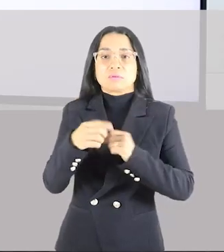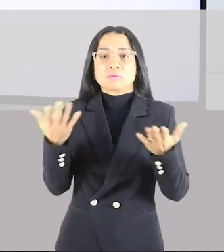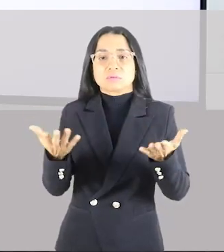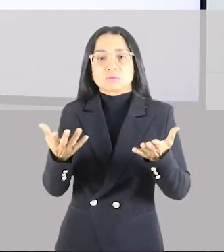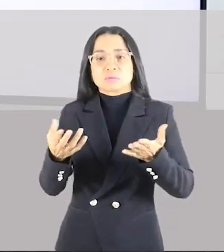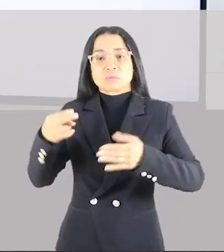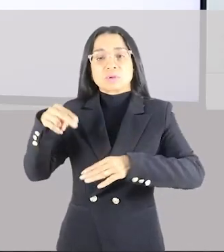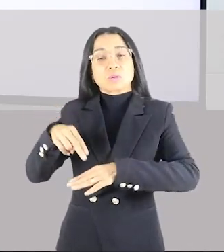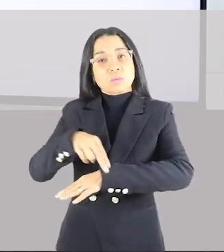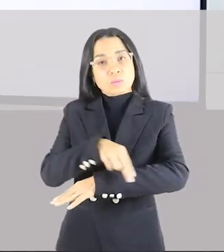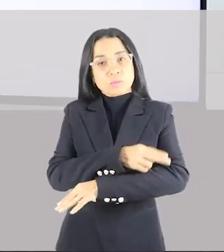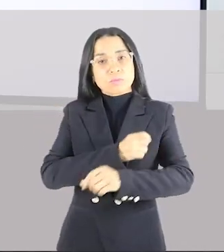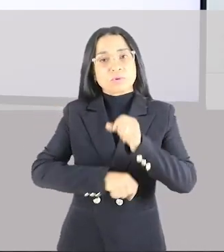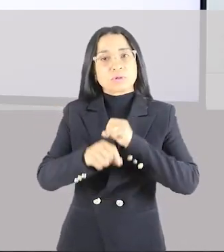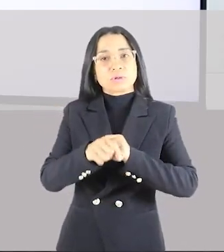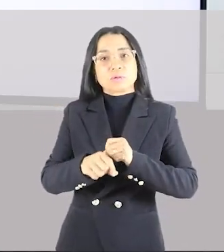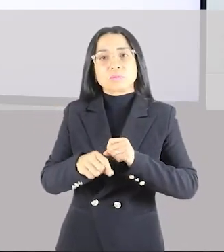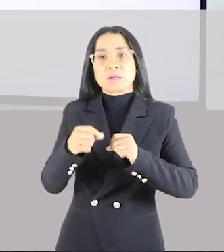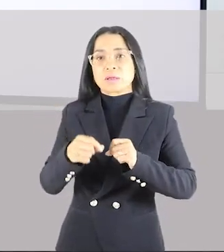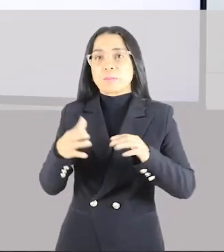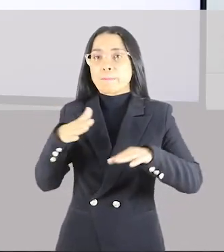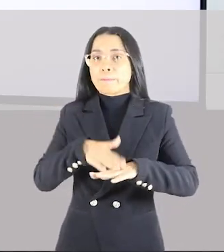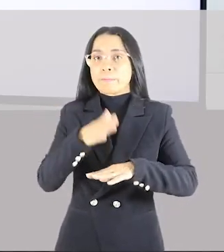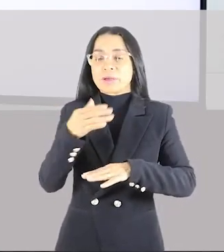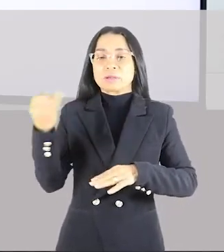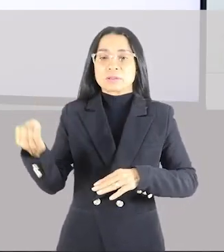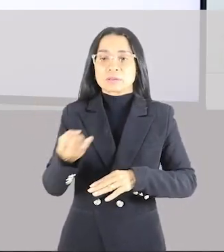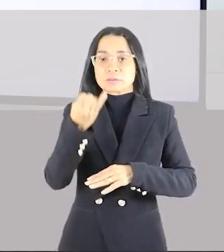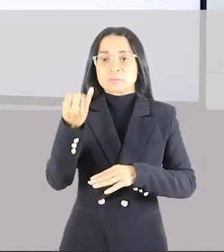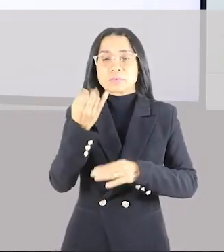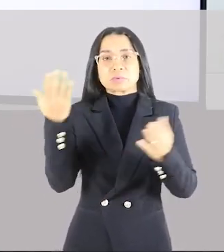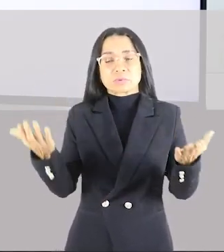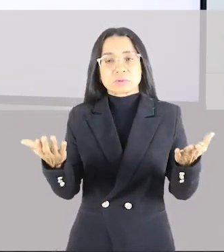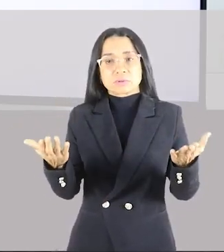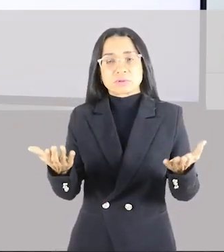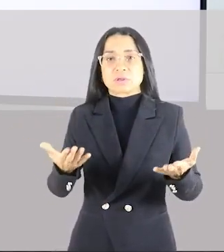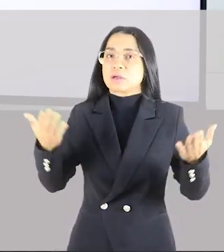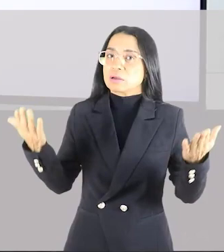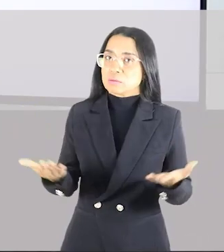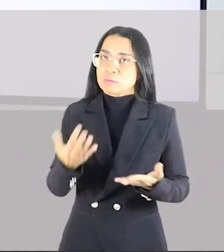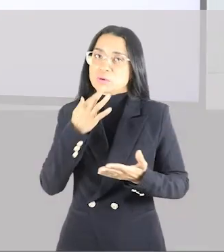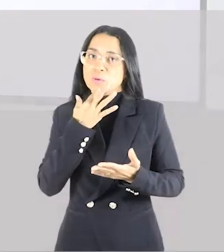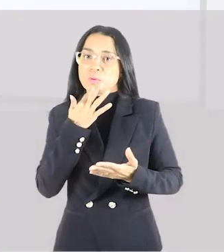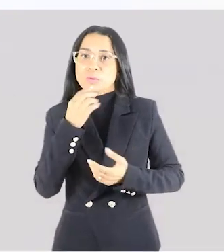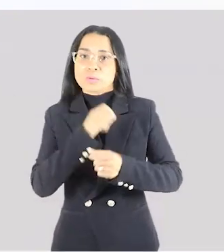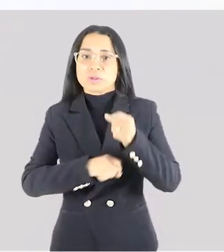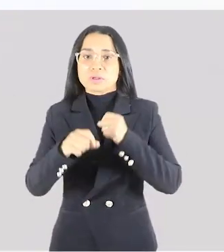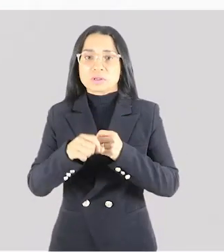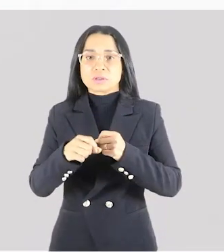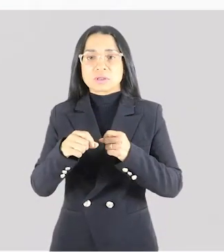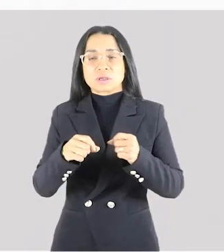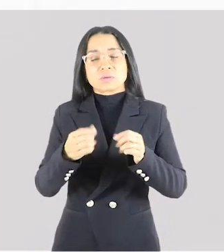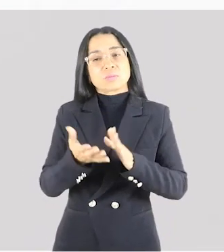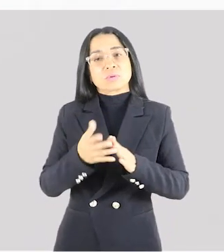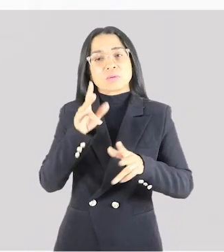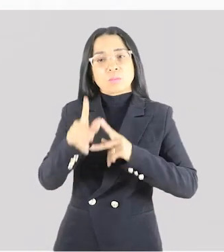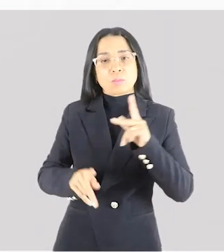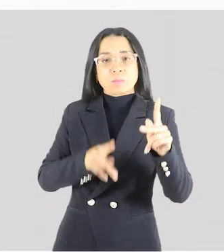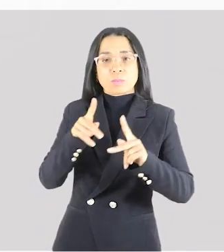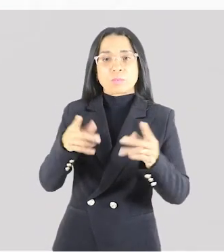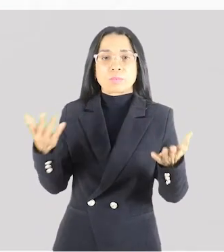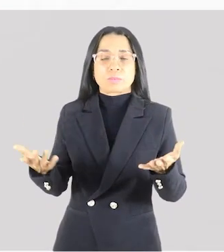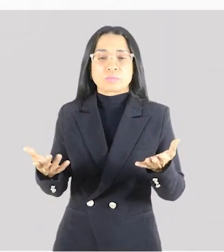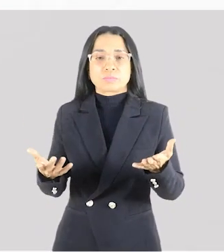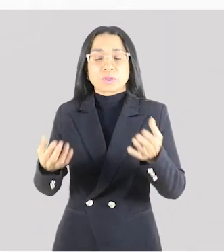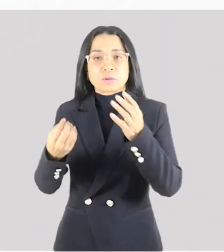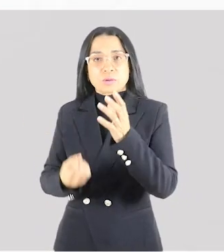a sobrevivência dessa civilização. Então vamos conhecer um pouco mais sobre essa civilização. Bom, ela surge ao longo